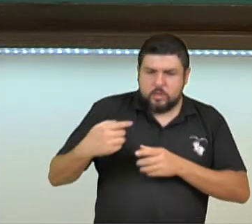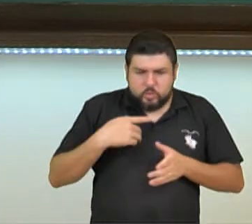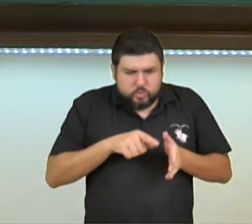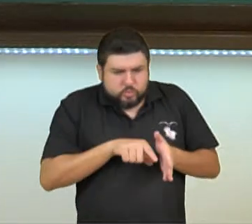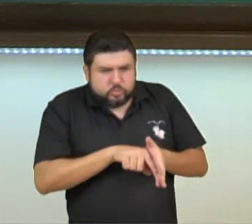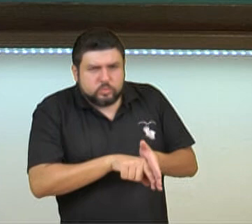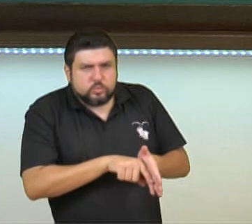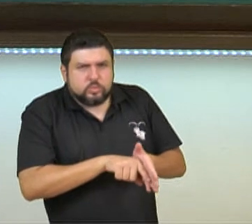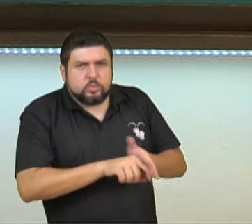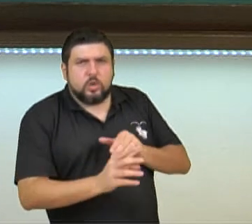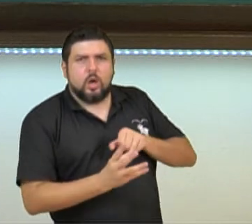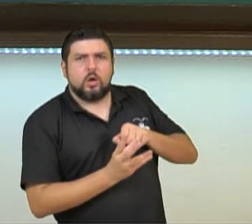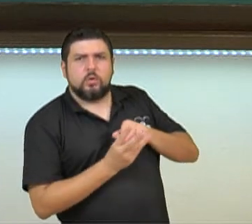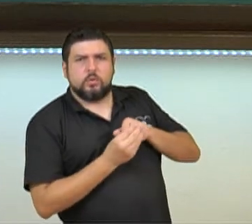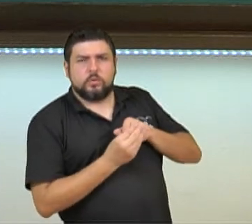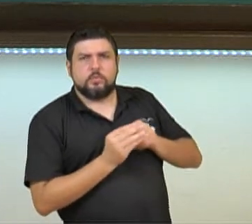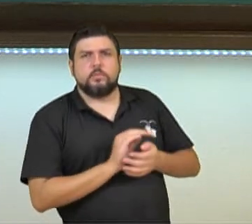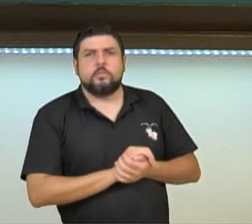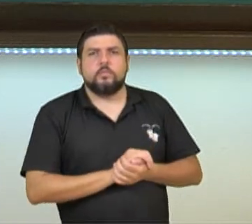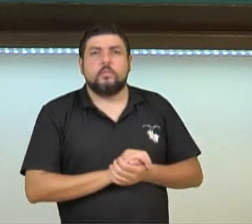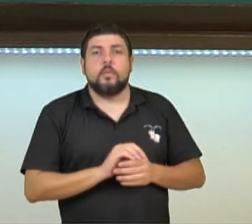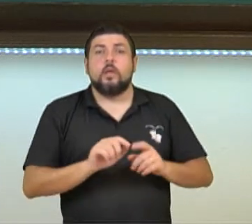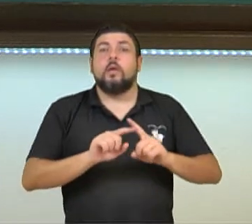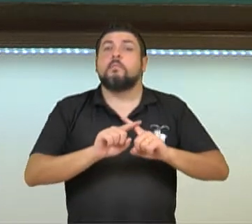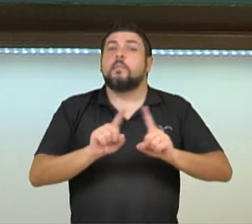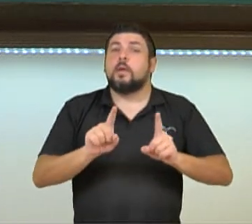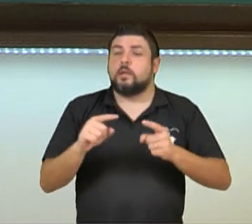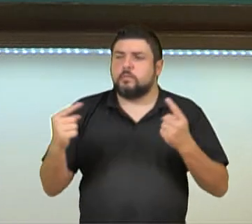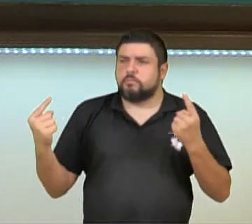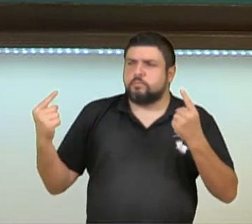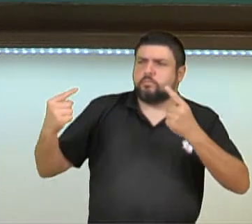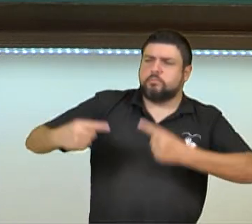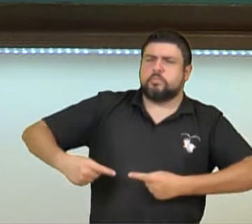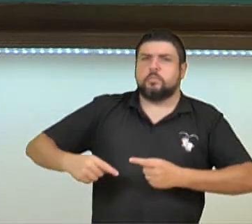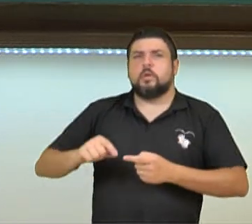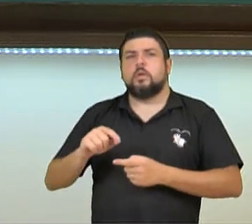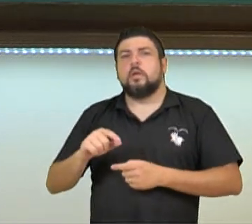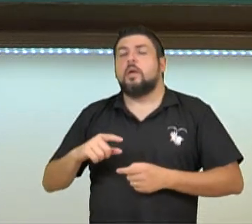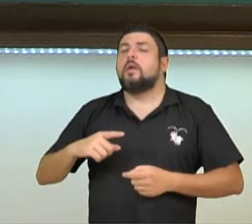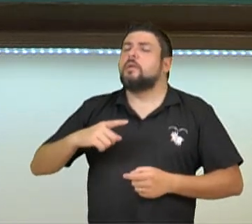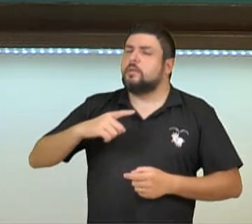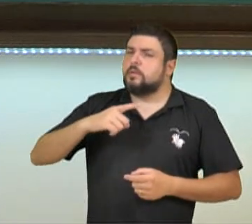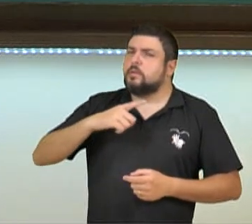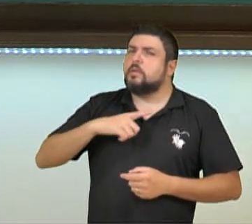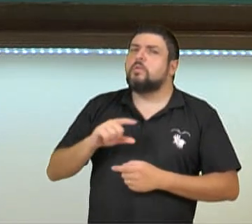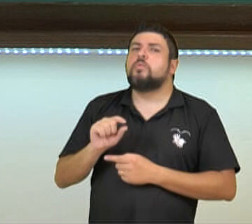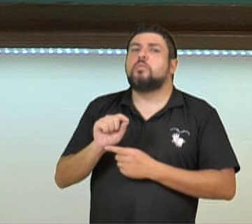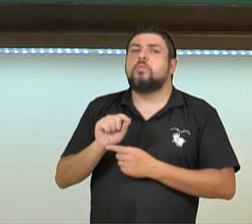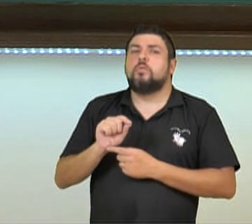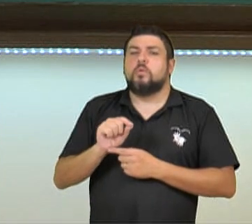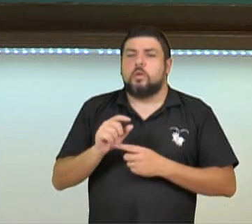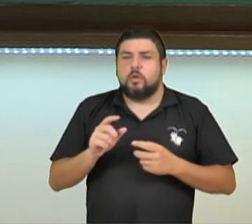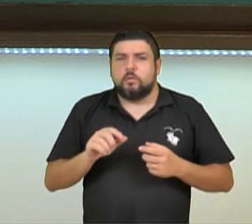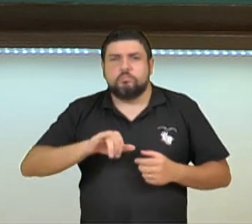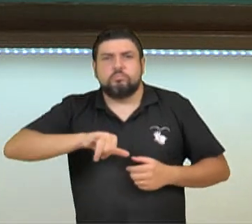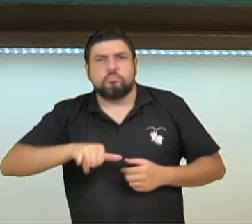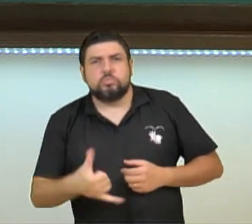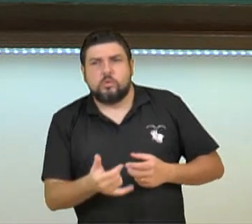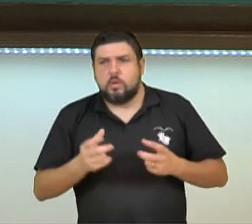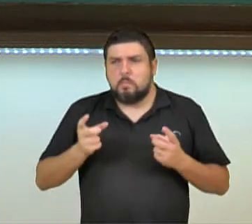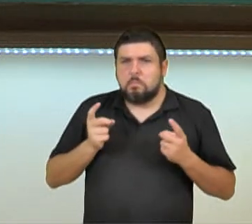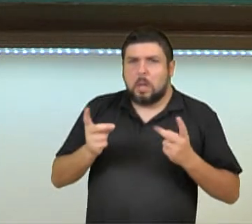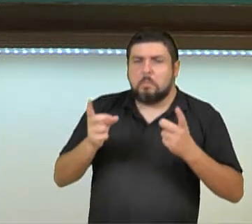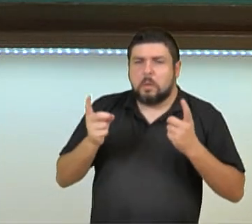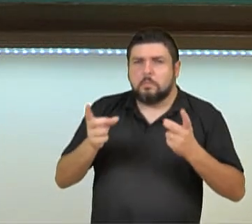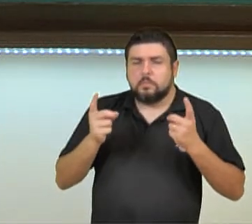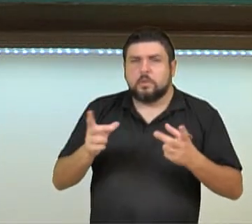que a concorrência muitas vezes também acirra a probabilidade e a possibilidade de vendas. E isso faz com que a